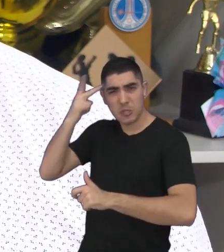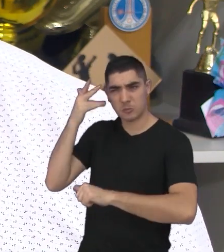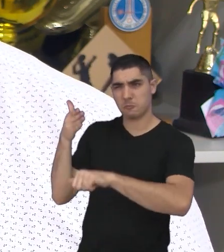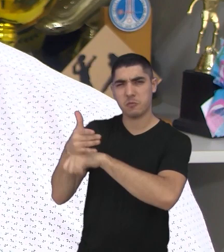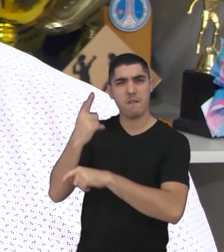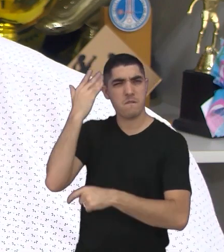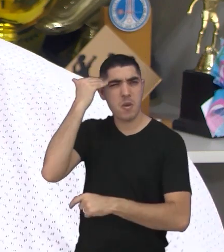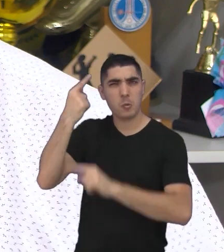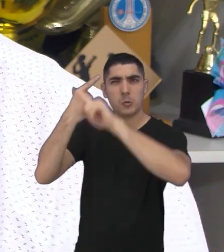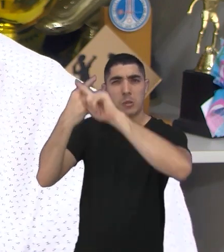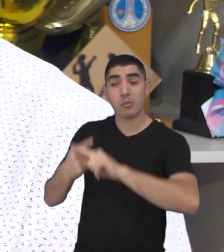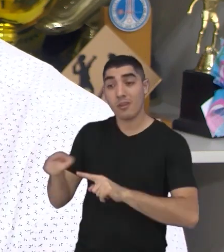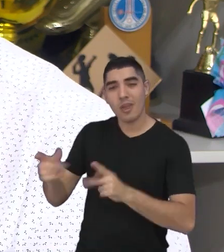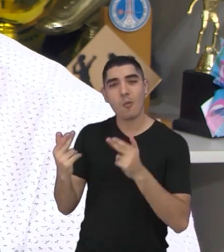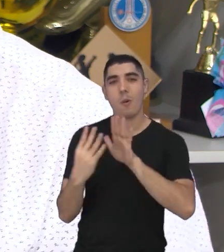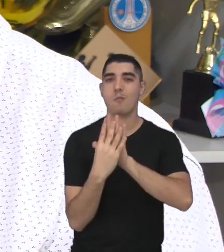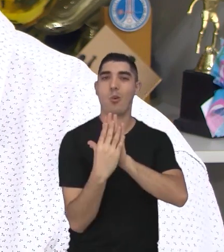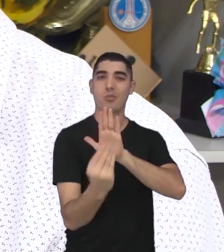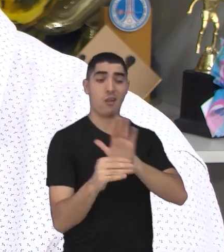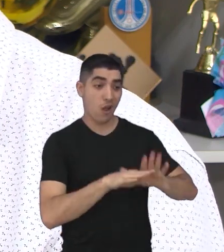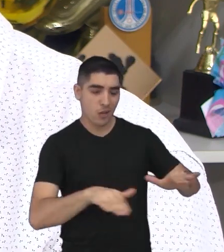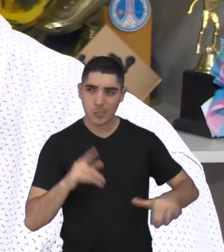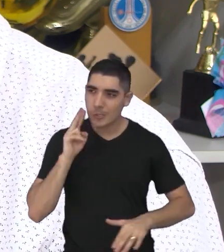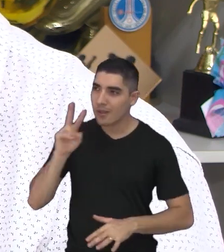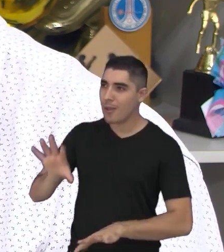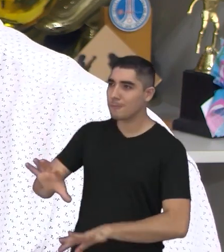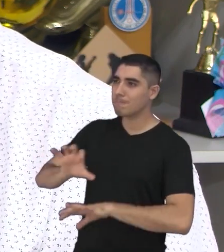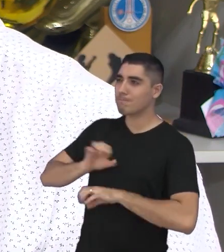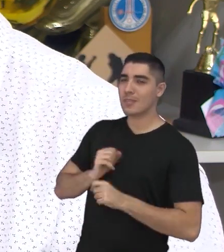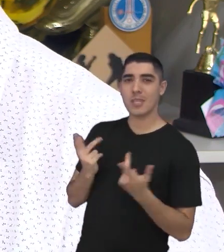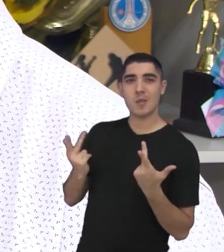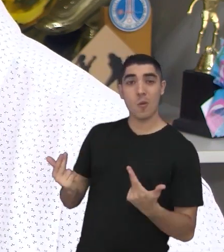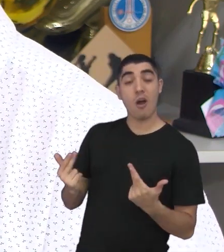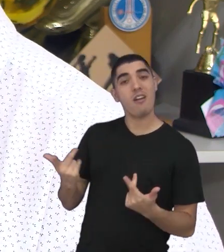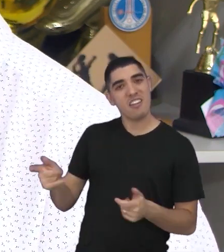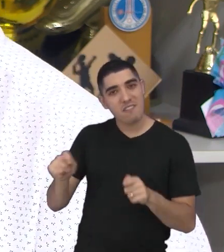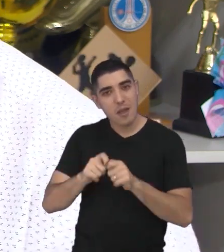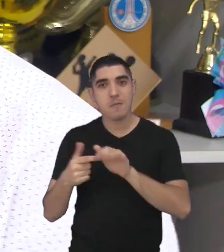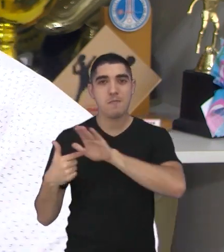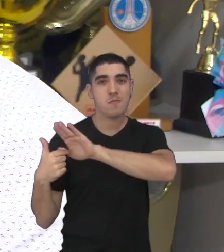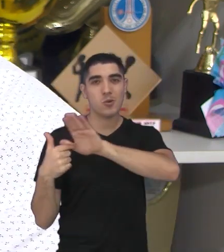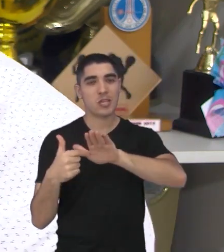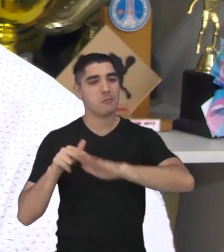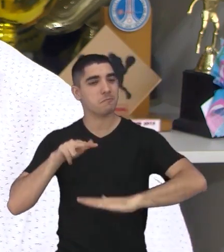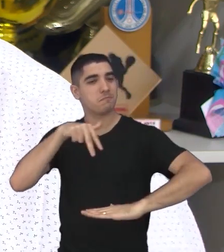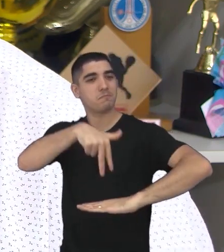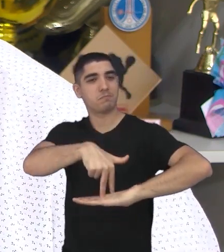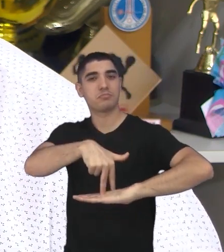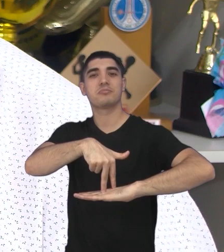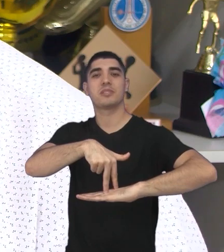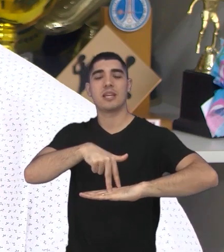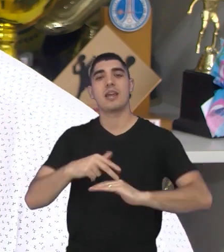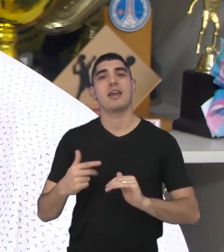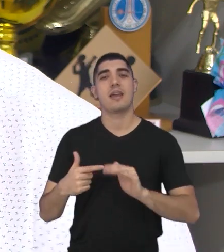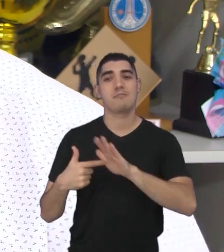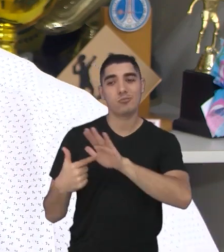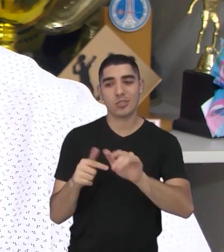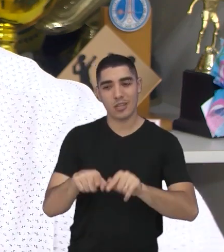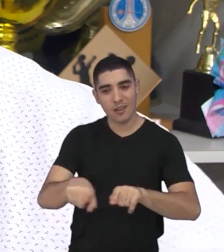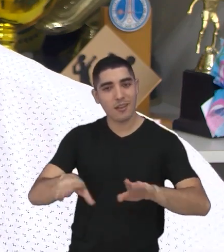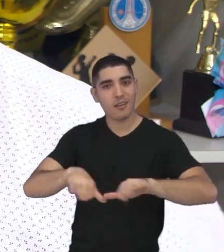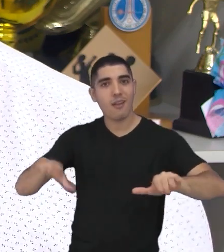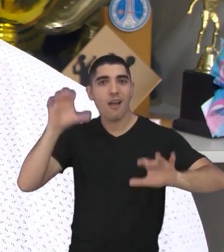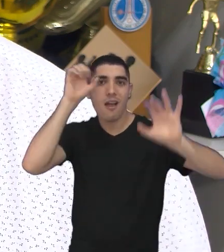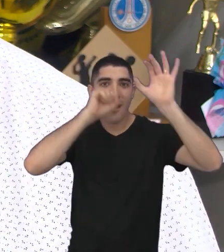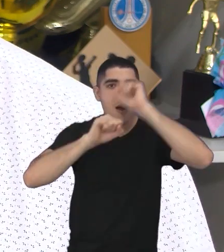nossas crianças, né? E nessa semana da Maratona das Artes Marciais, também esses atletas vão estar fazendo apresentação, vai estar